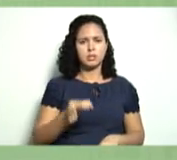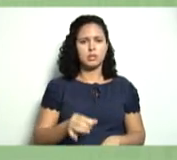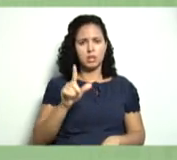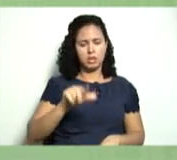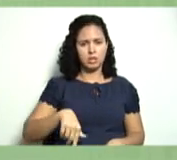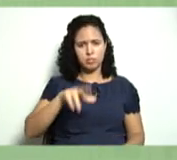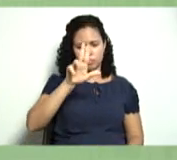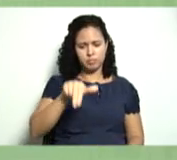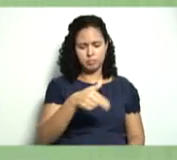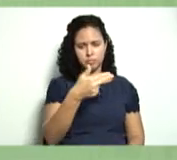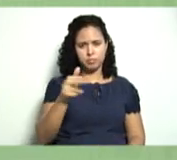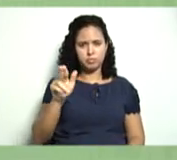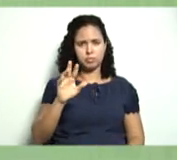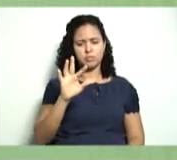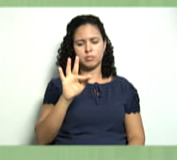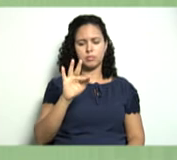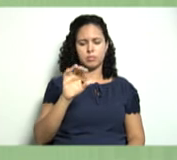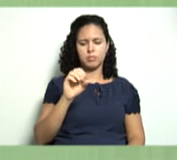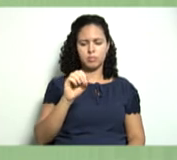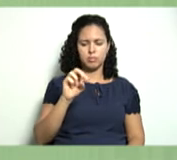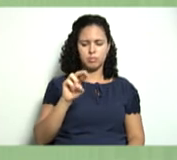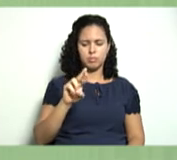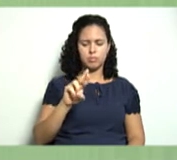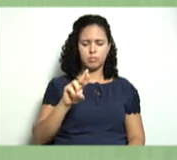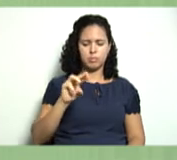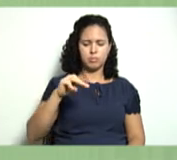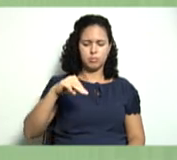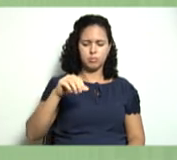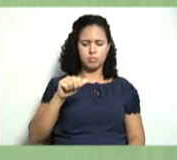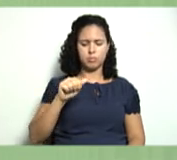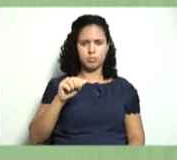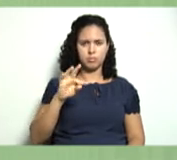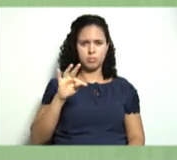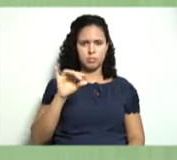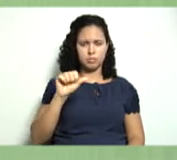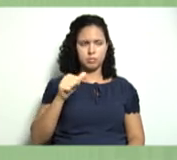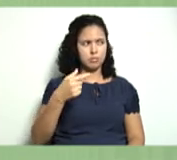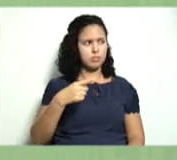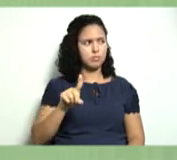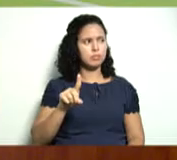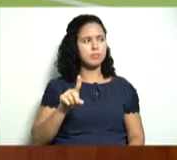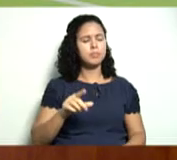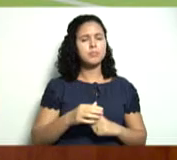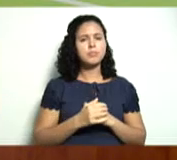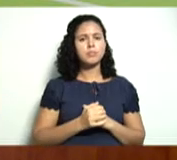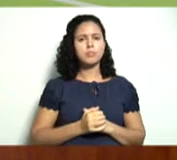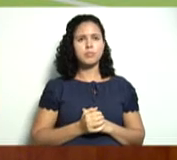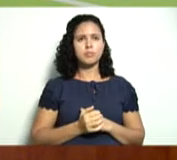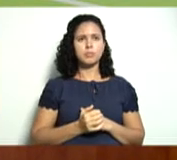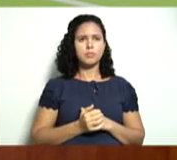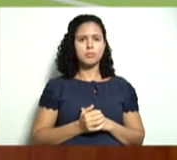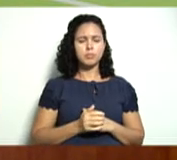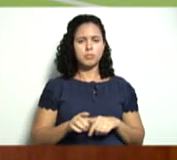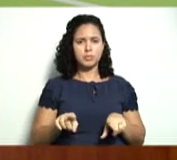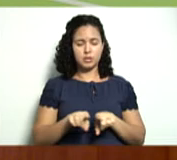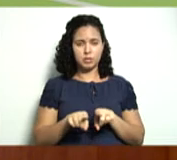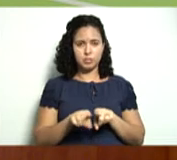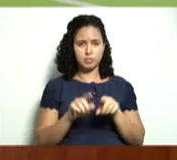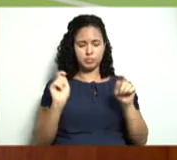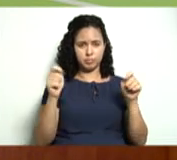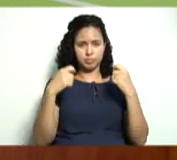de formatação certo o ariquemes também pressionam vamos esquecer e do pólo ar quente que também mandou a resposta